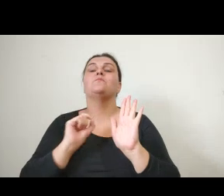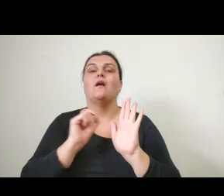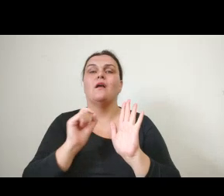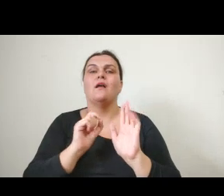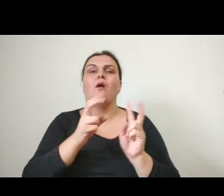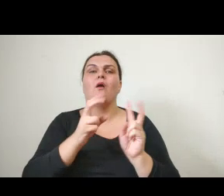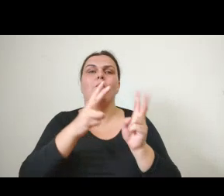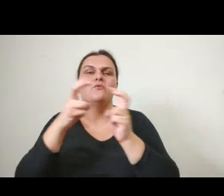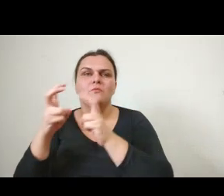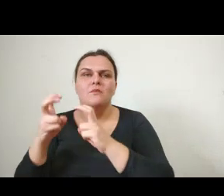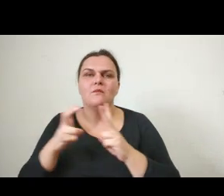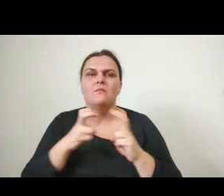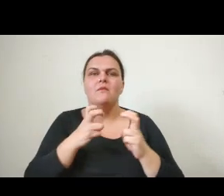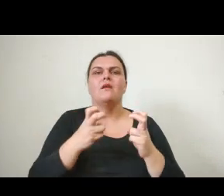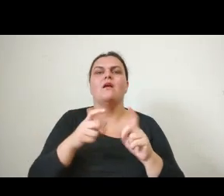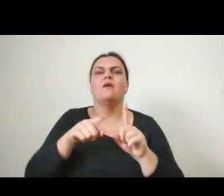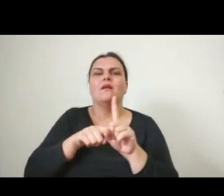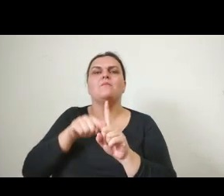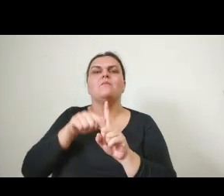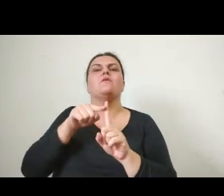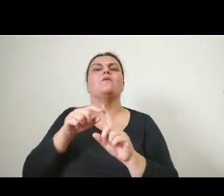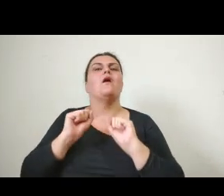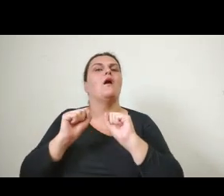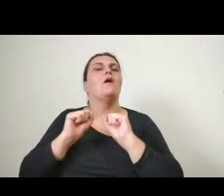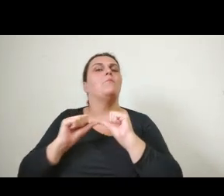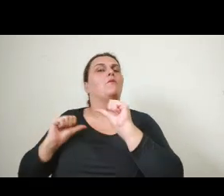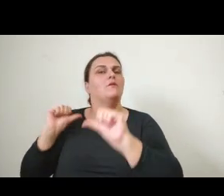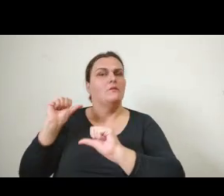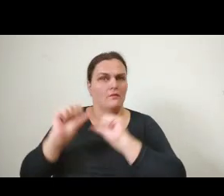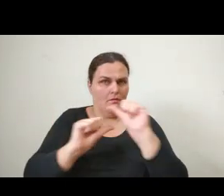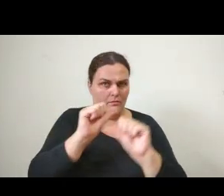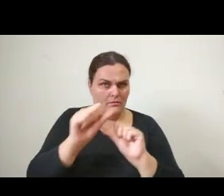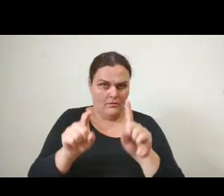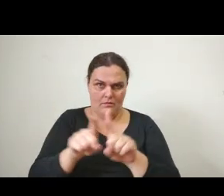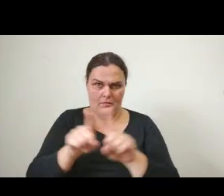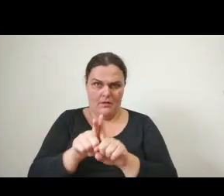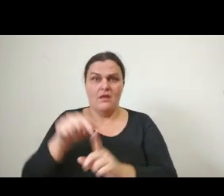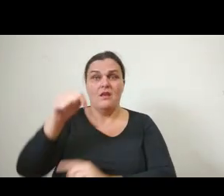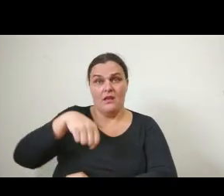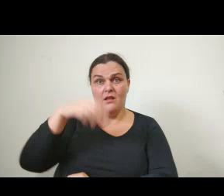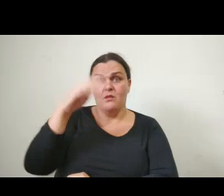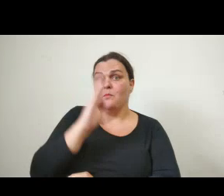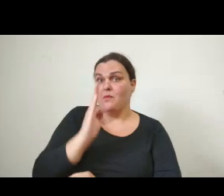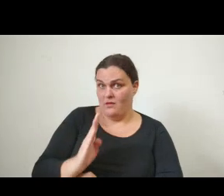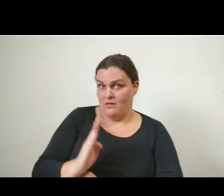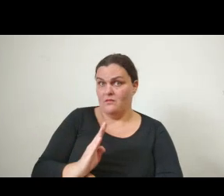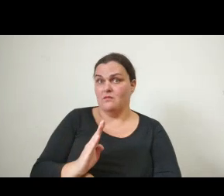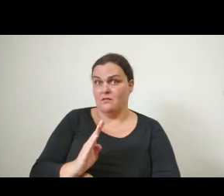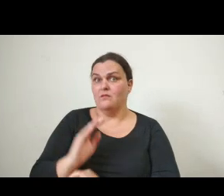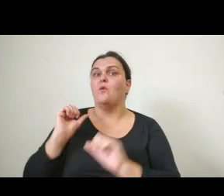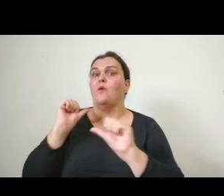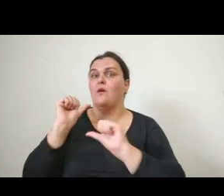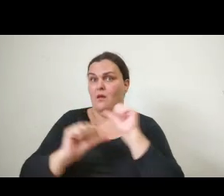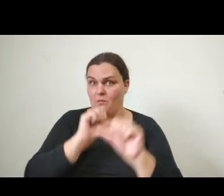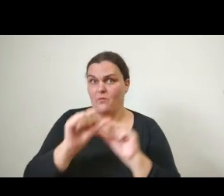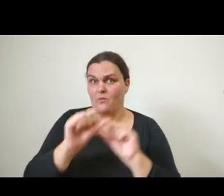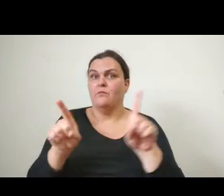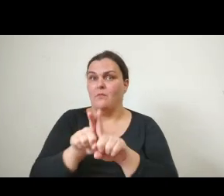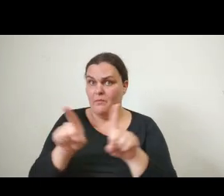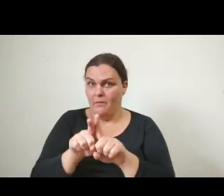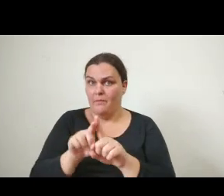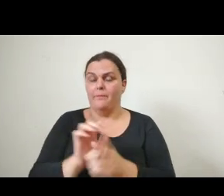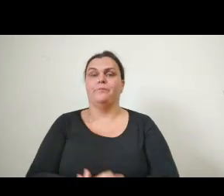ao longo desse século no território brasileiro. No próximo slide vou mostrar